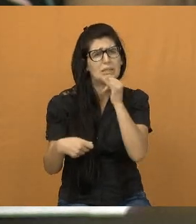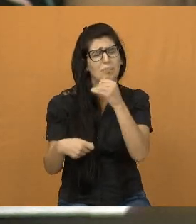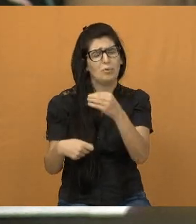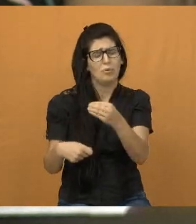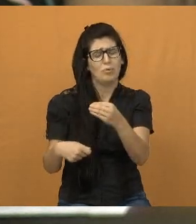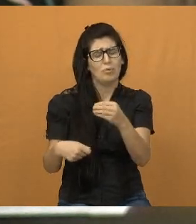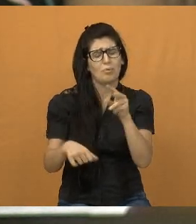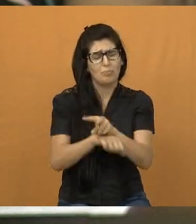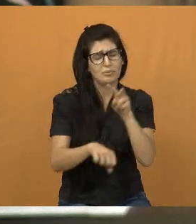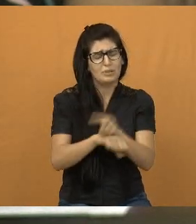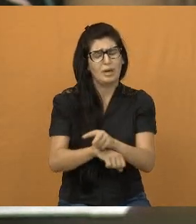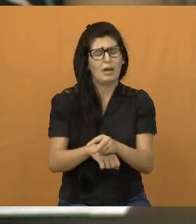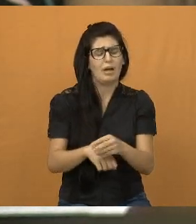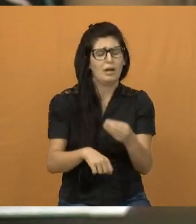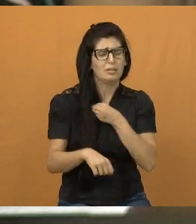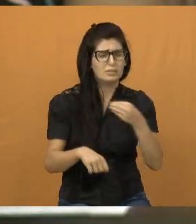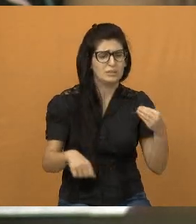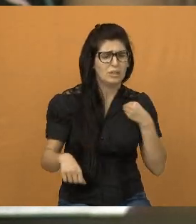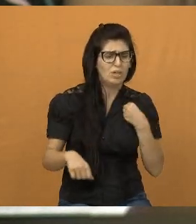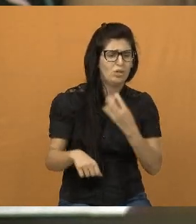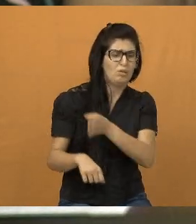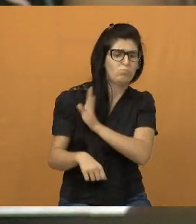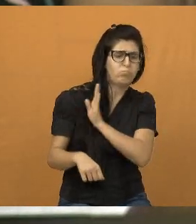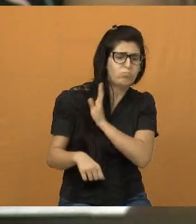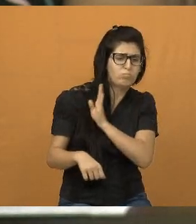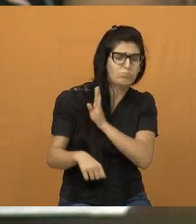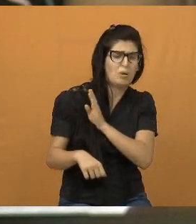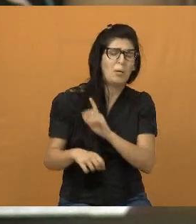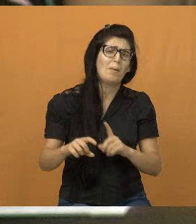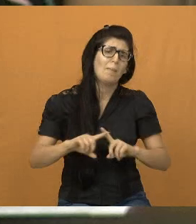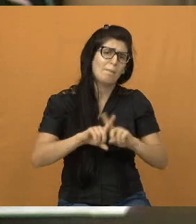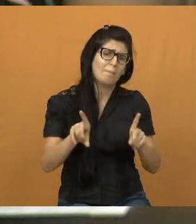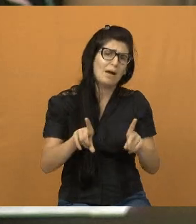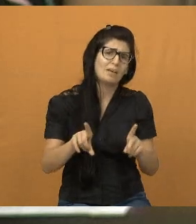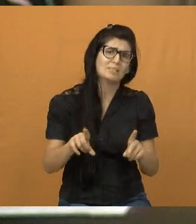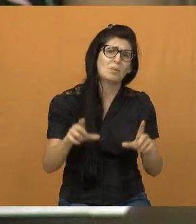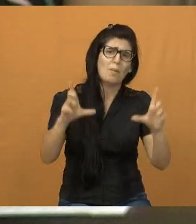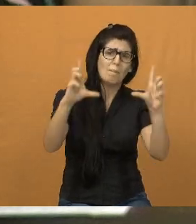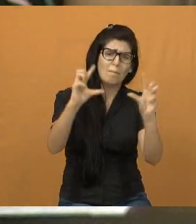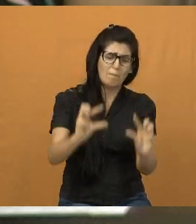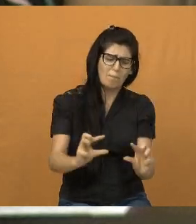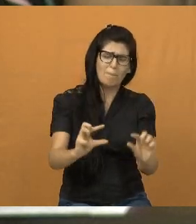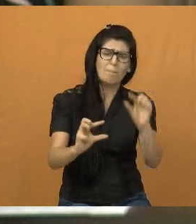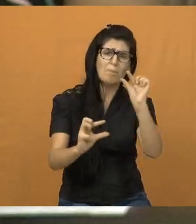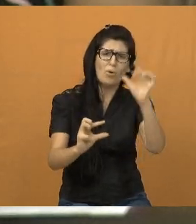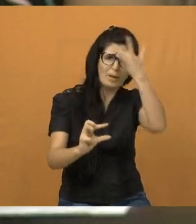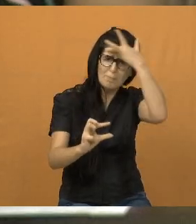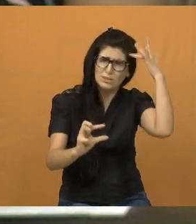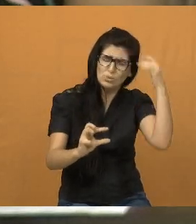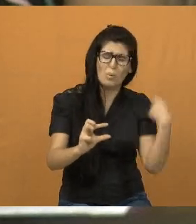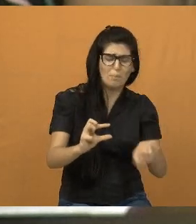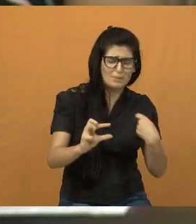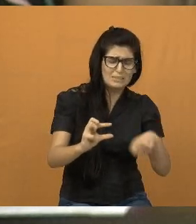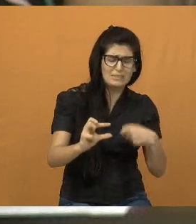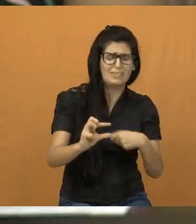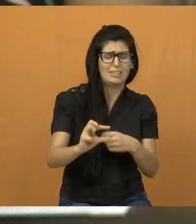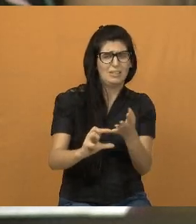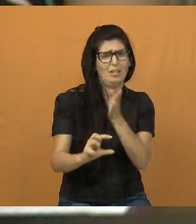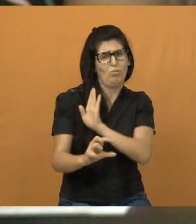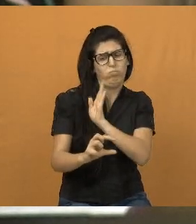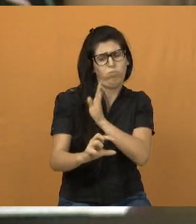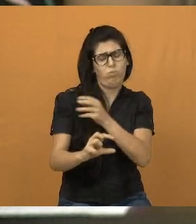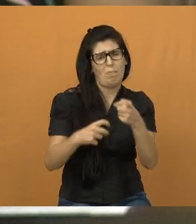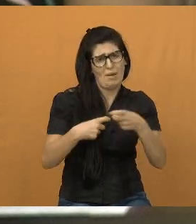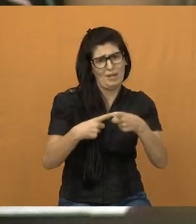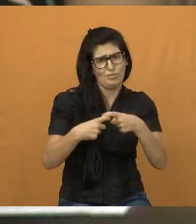que eu preciso ficar com eles para o resto da vida, né? Então, daí vai chegar uma hora que a gente vai conseguir equacionar de um jeito